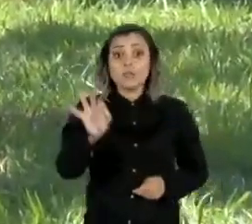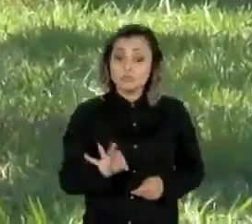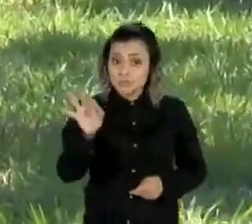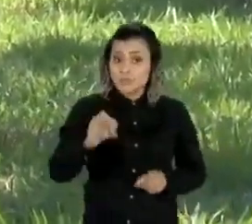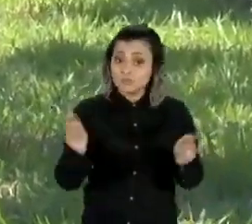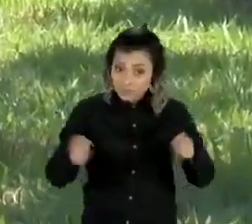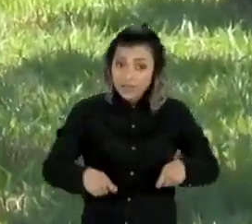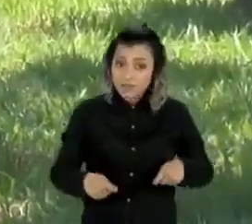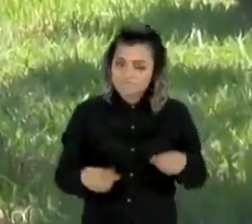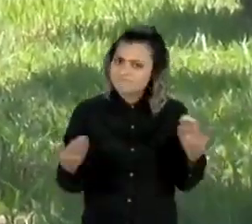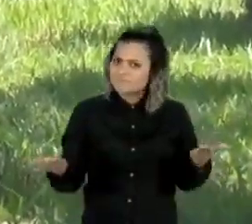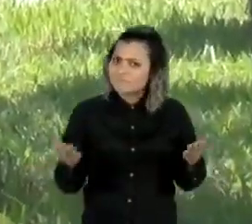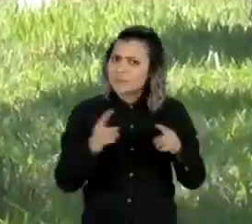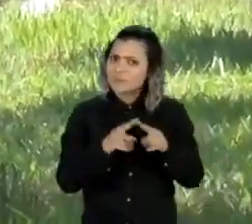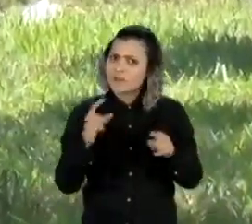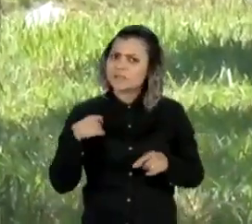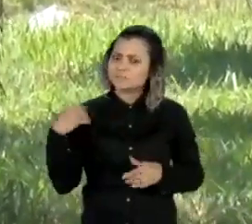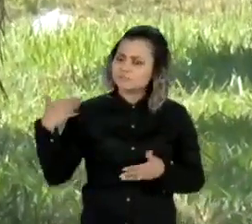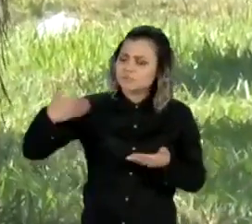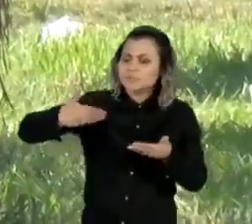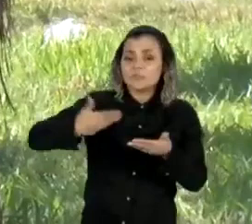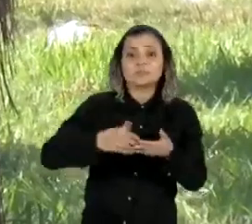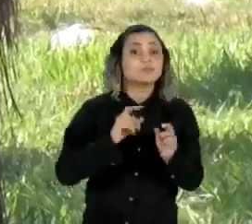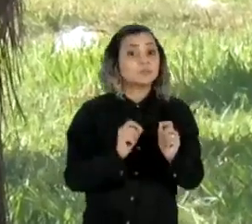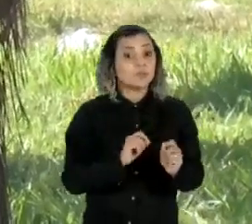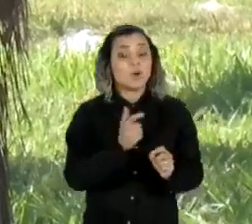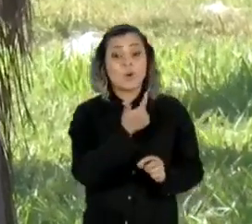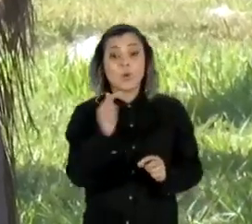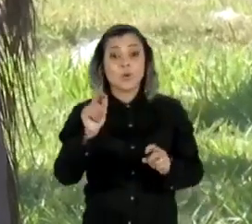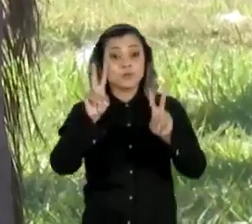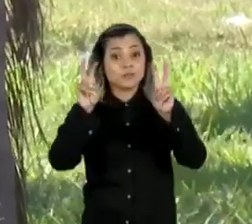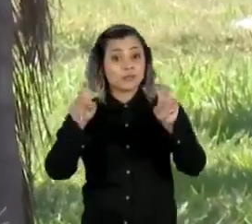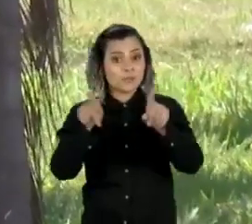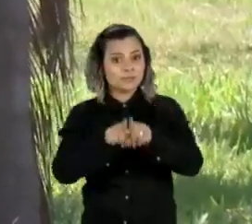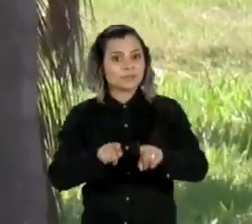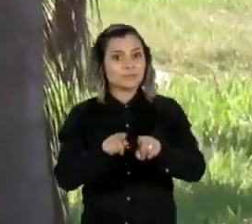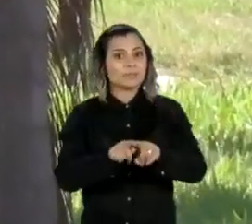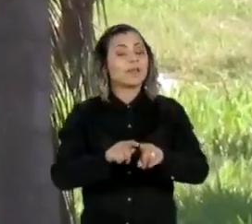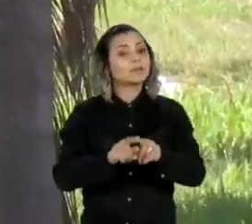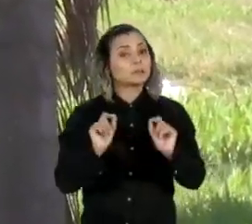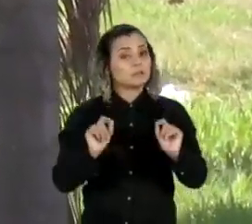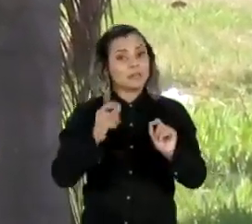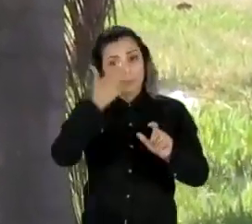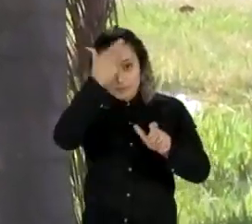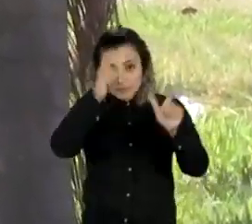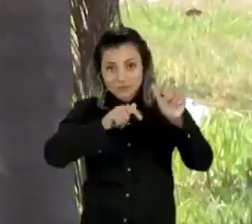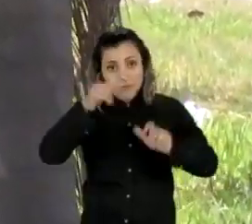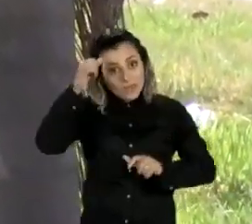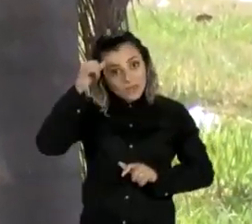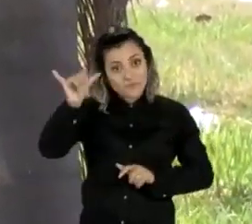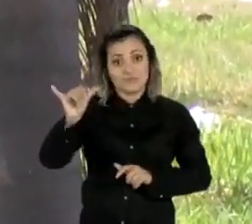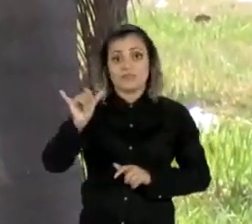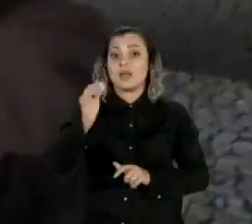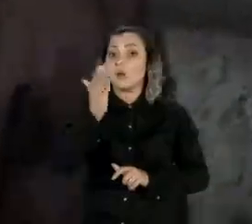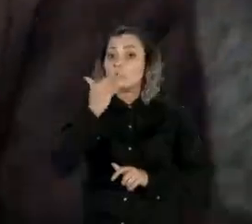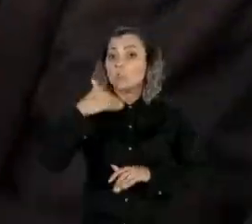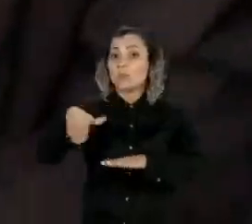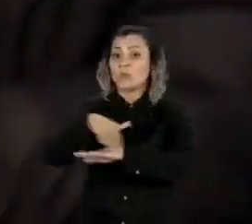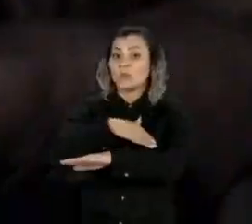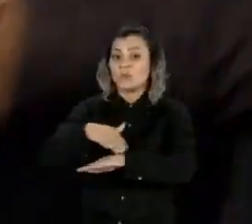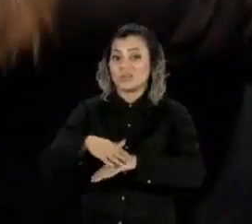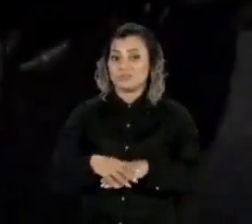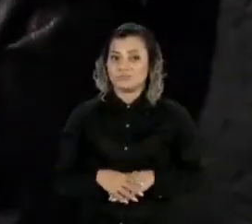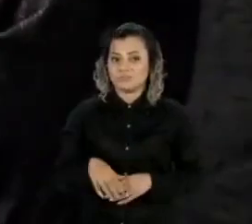50%. Além disso, nos últimos tempos, outro fator tem feito muita gente evitar as refeições na rua.